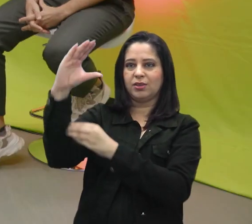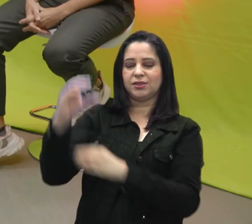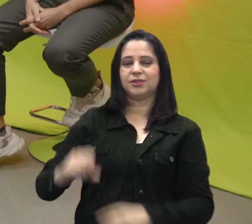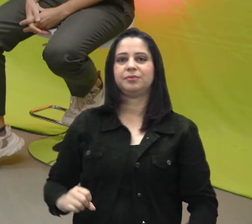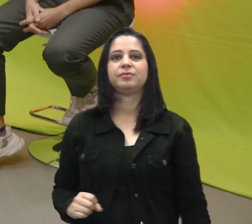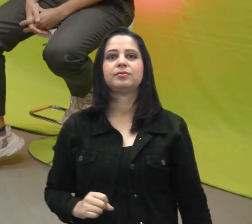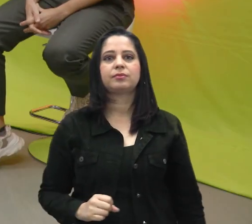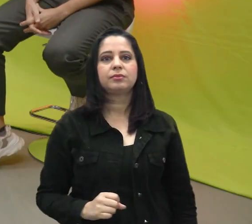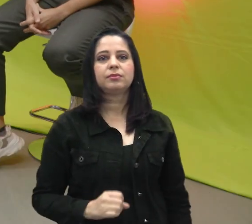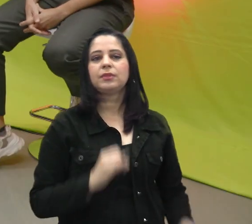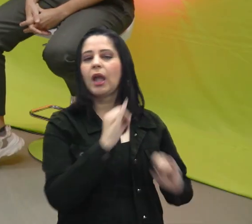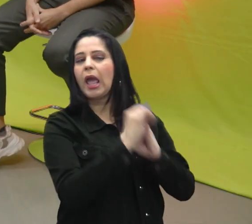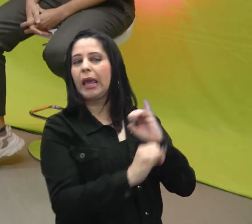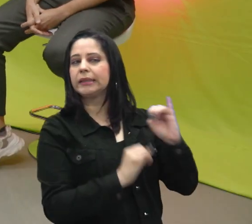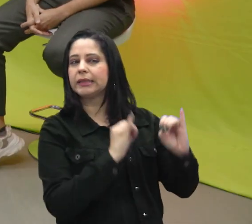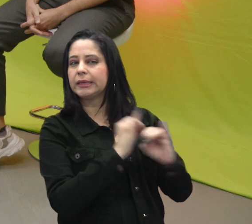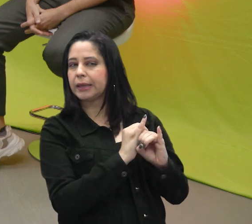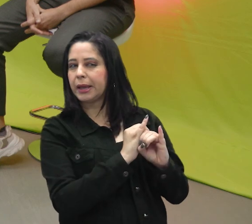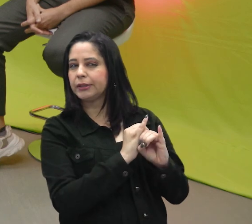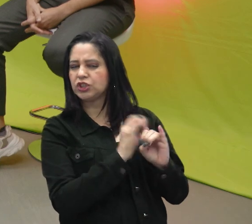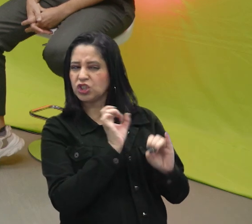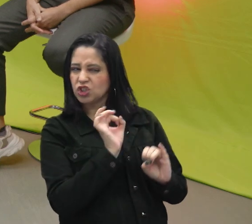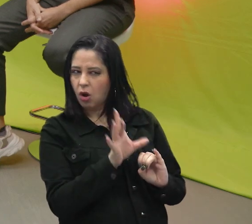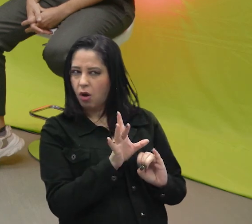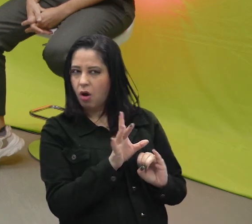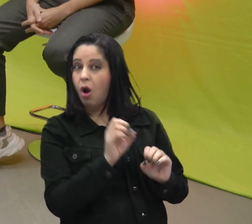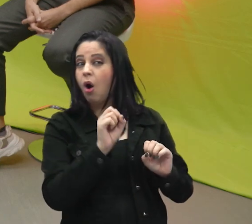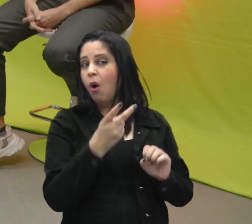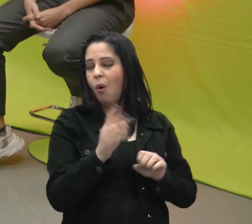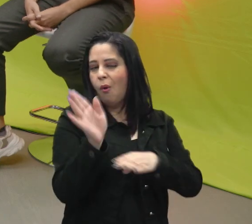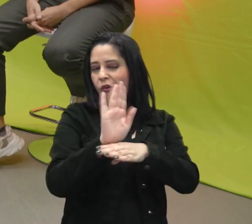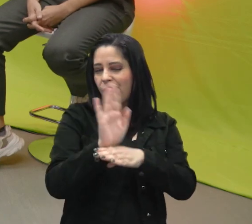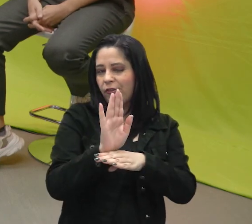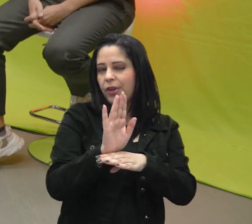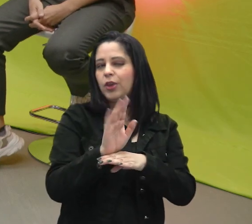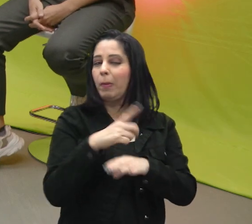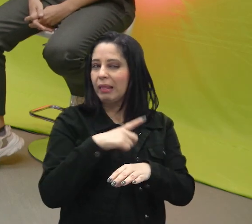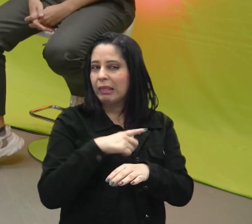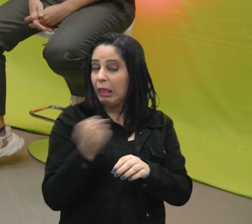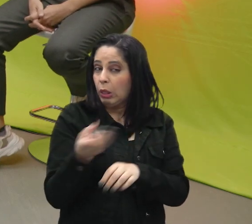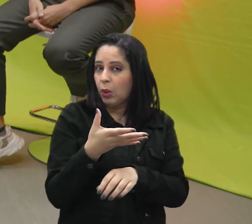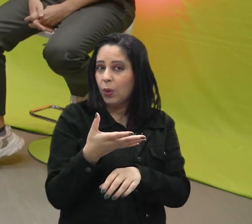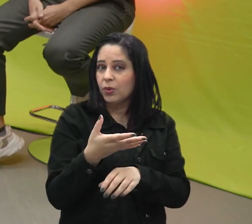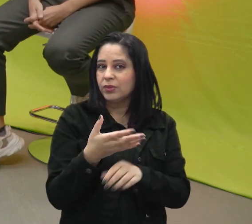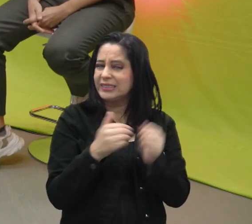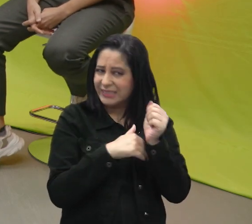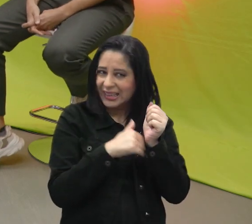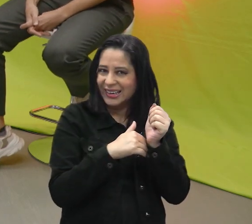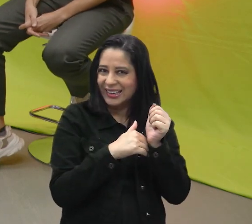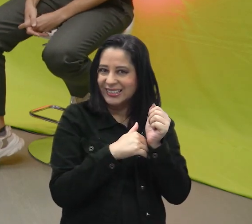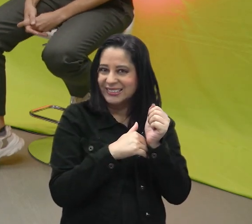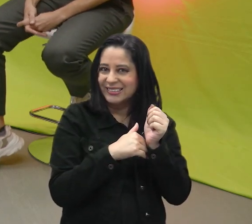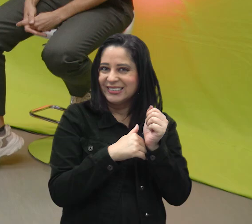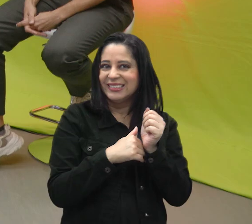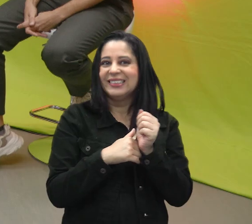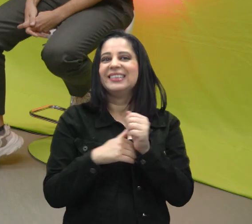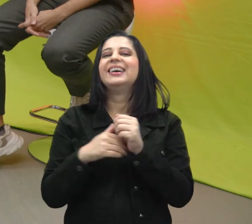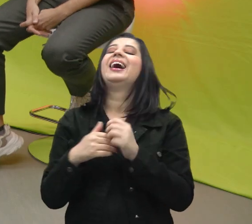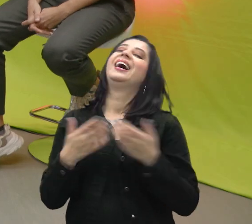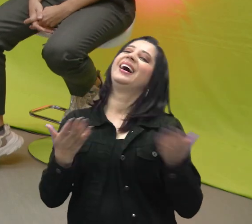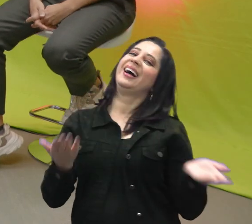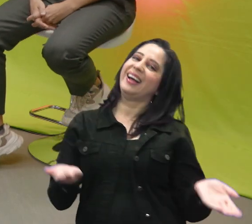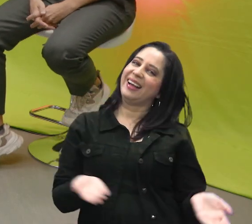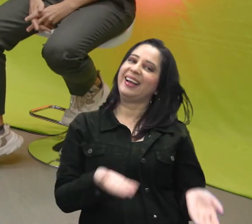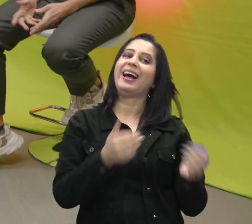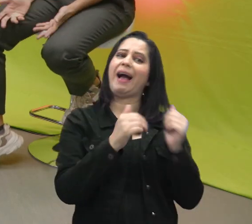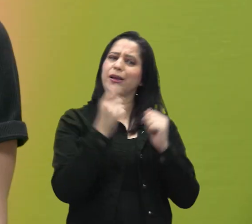além da internet, tem mais alguma coisa em vista aí, nas telonas ou nas telinhas? Então, tem... Segredo. Já não tem é nem pela que é cara. segredo, não é